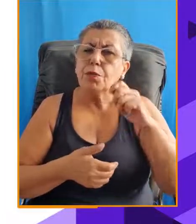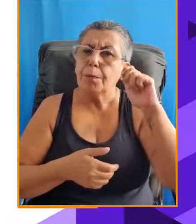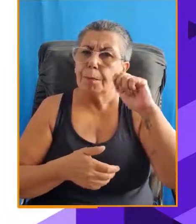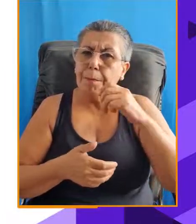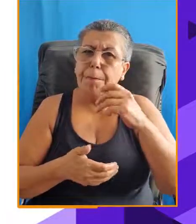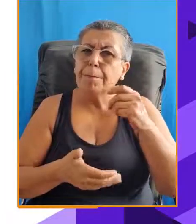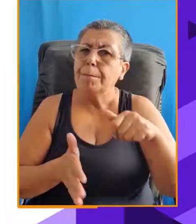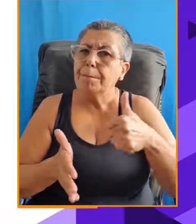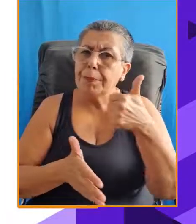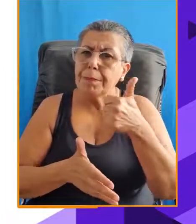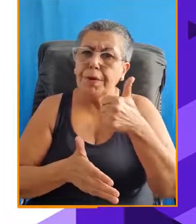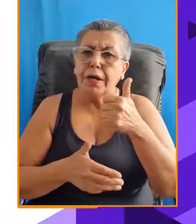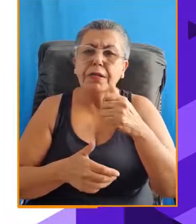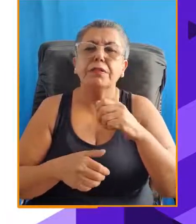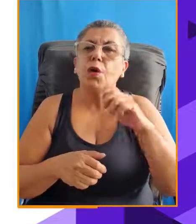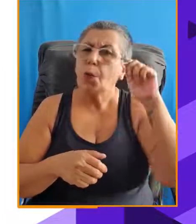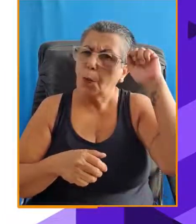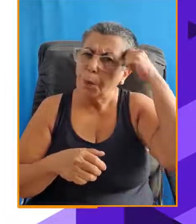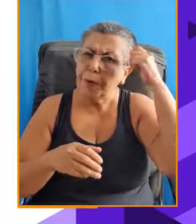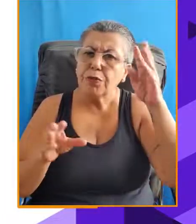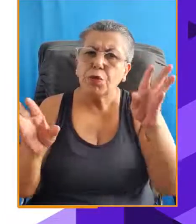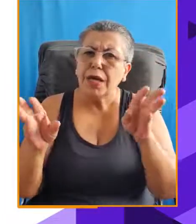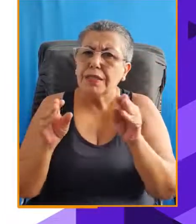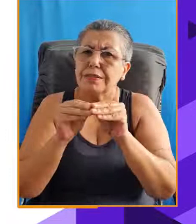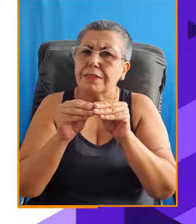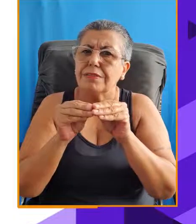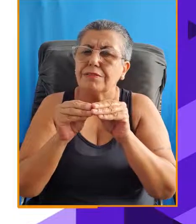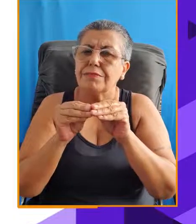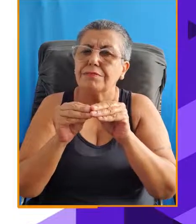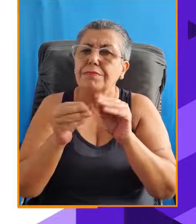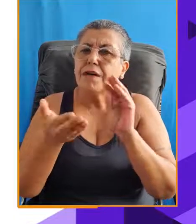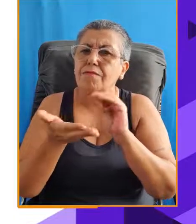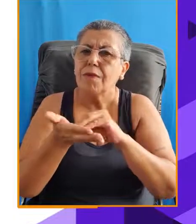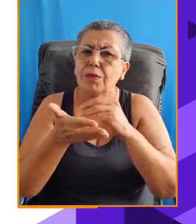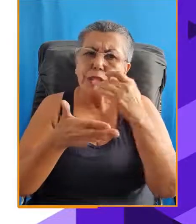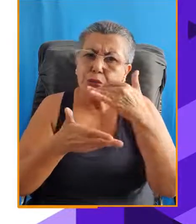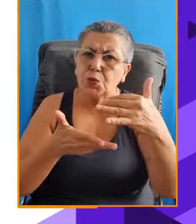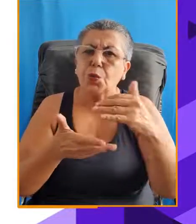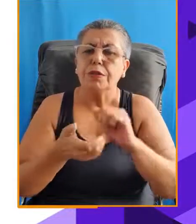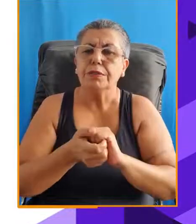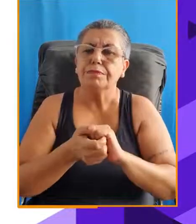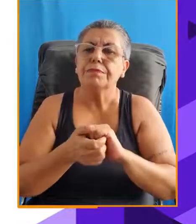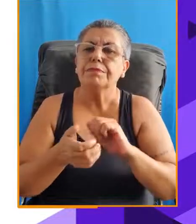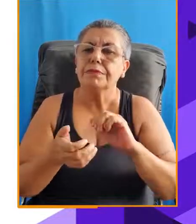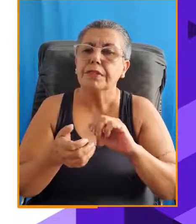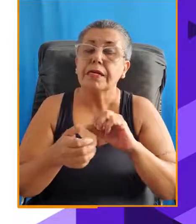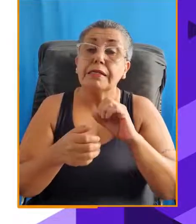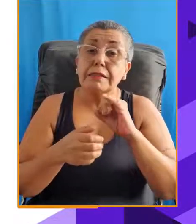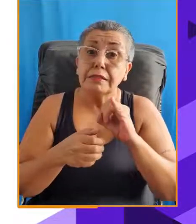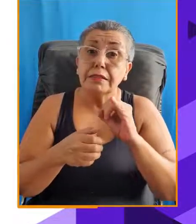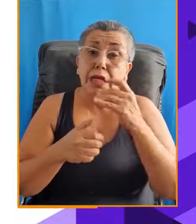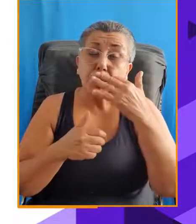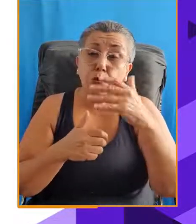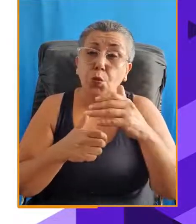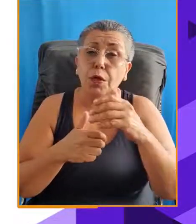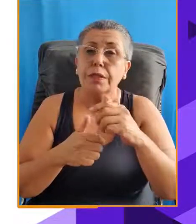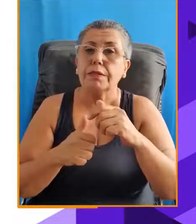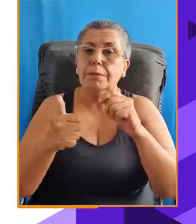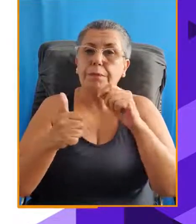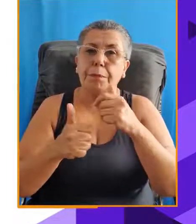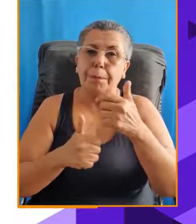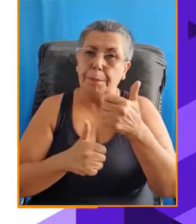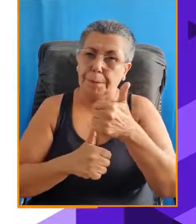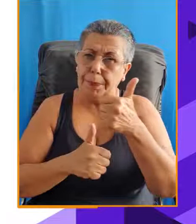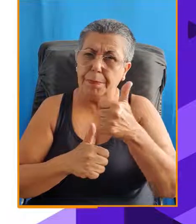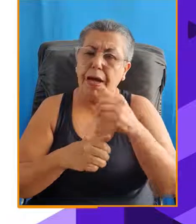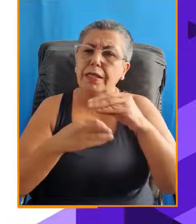preto corresponde à síntese subtrativa dessas três cores. Ou seja, quando as cores pigmento